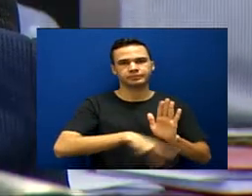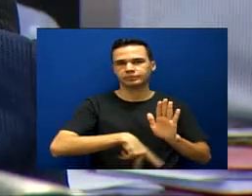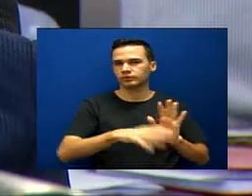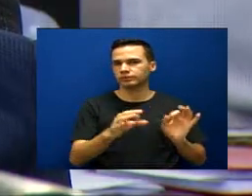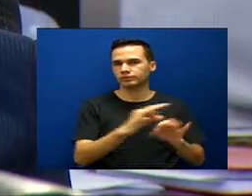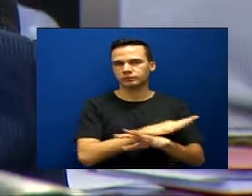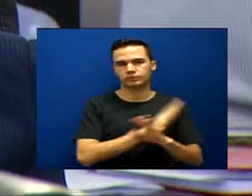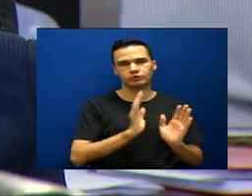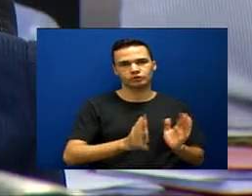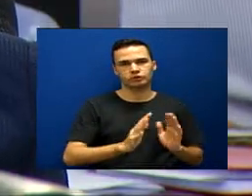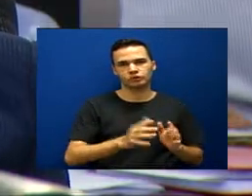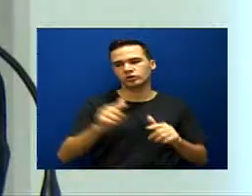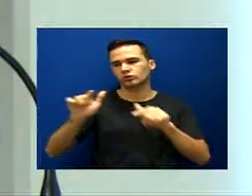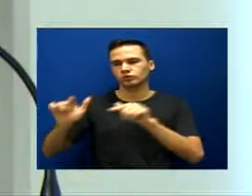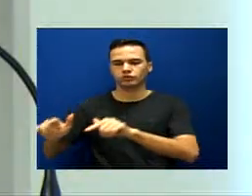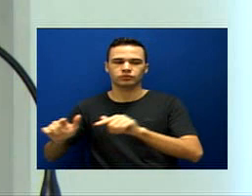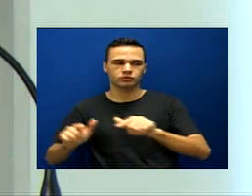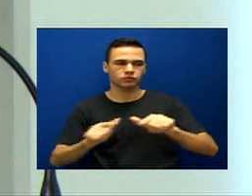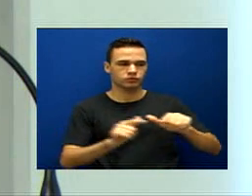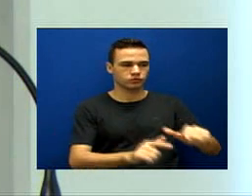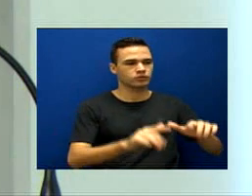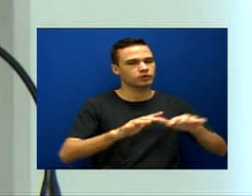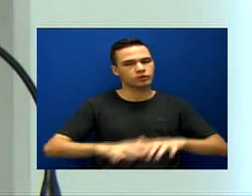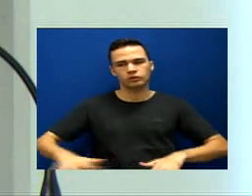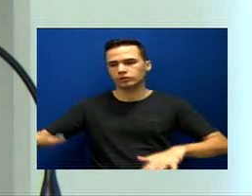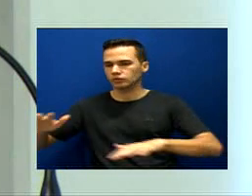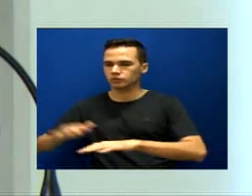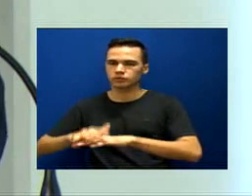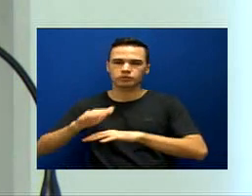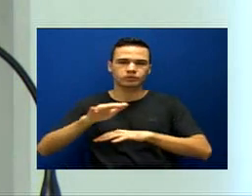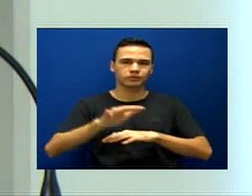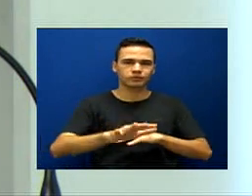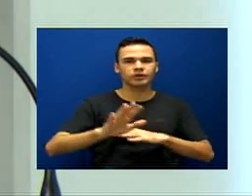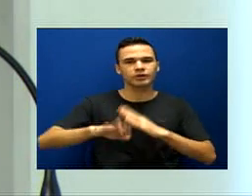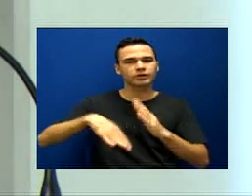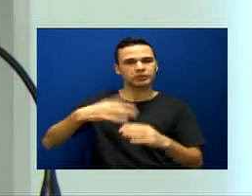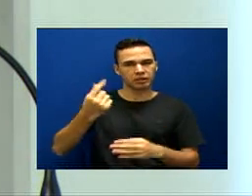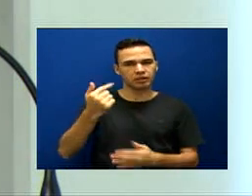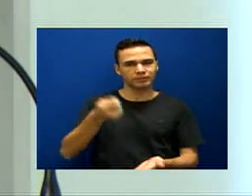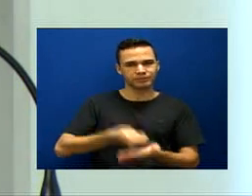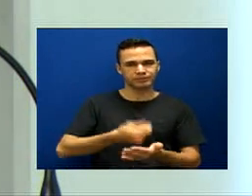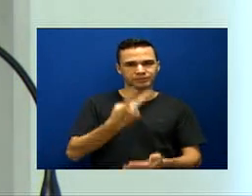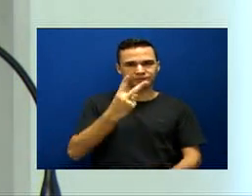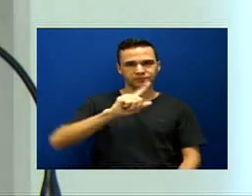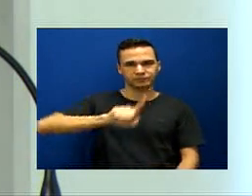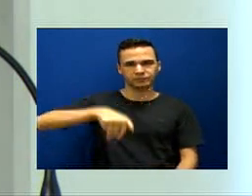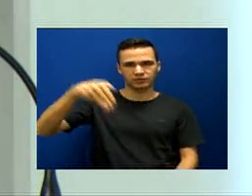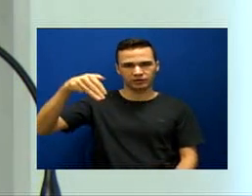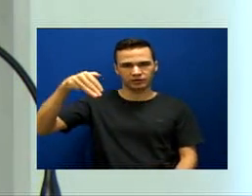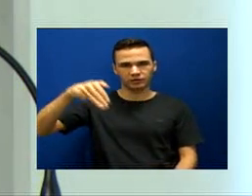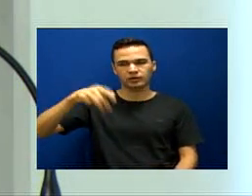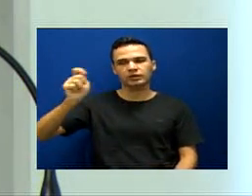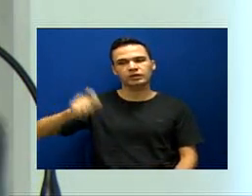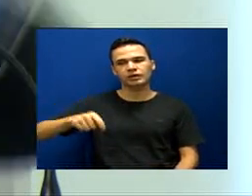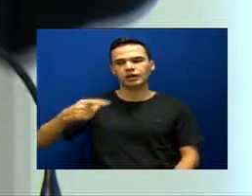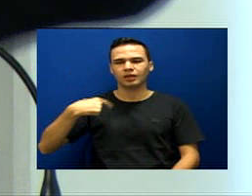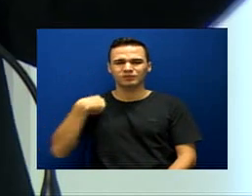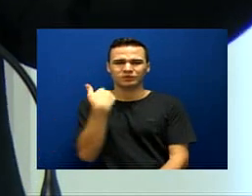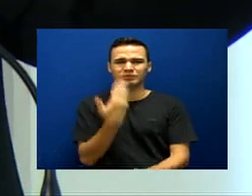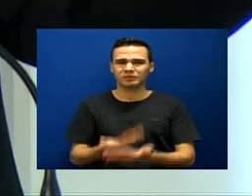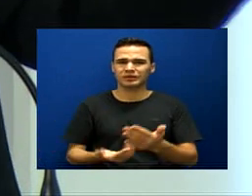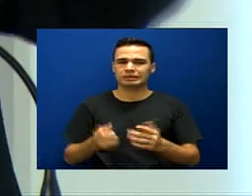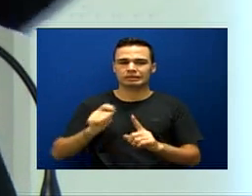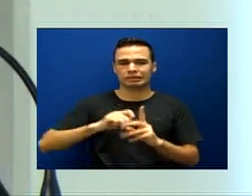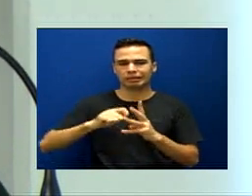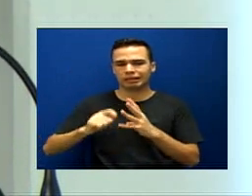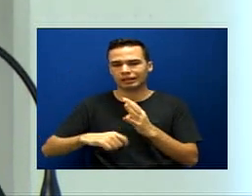nos mais diversos locais, para daí você ter uma, você recebe um volume de recursos de 2 milhões de reais, por exemplo, você saber que não vai perder